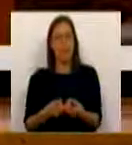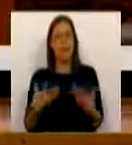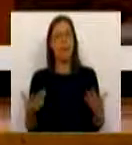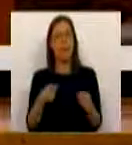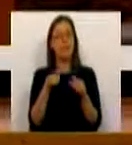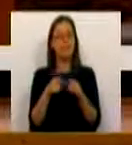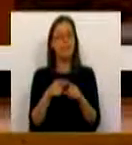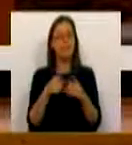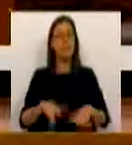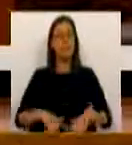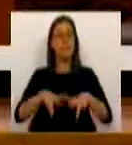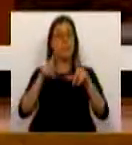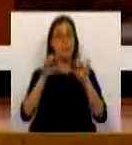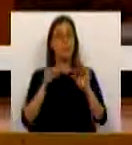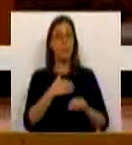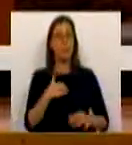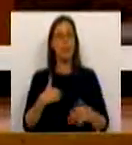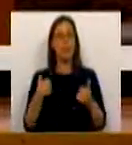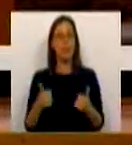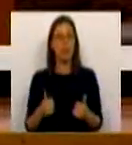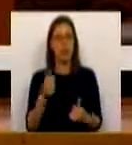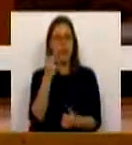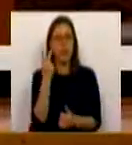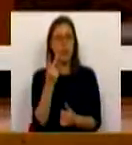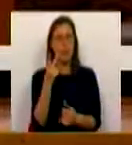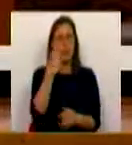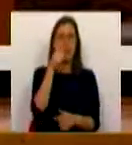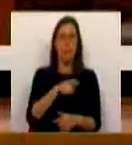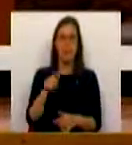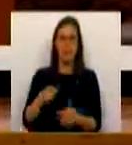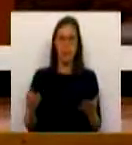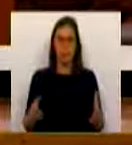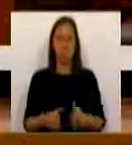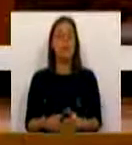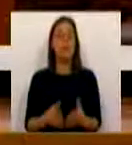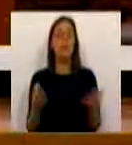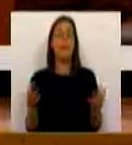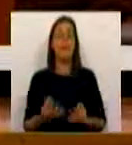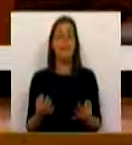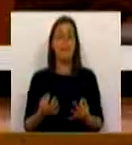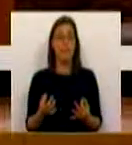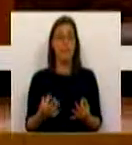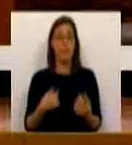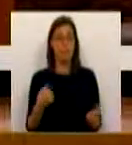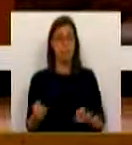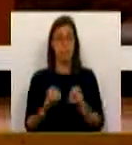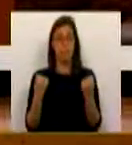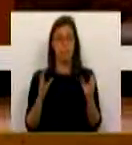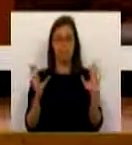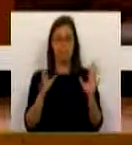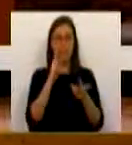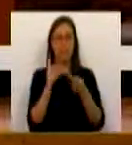um fator de desenvolvimento e bem-estar na vida dos cidadãos. Embora não recusando